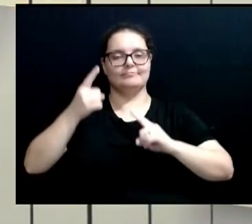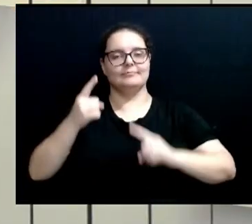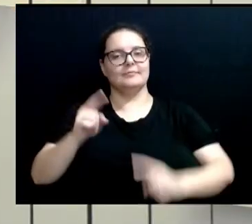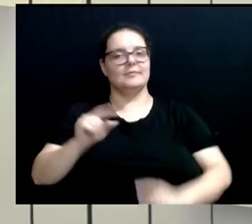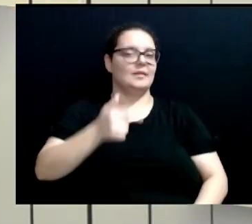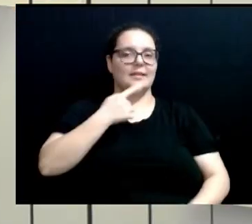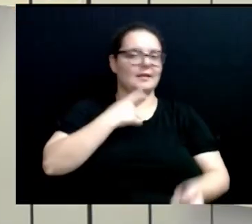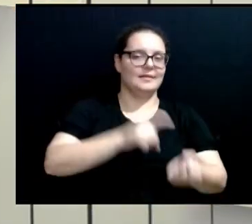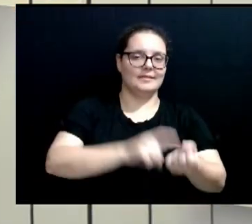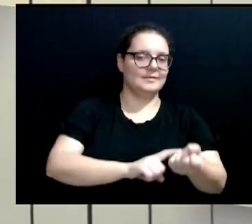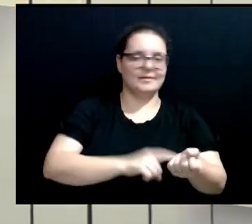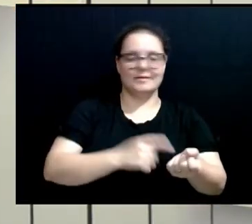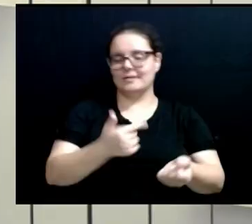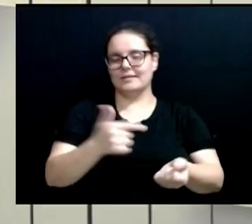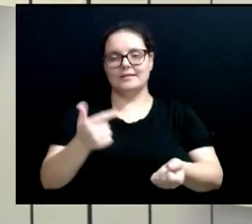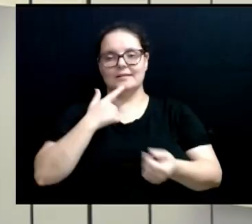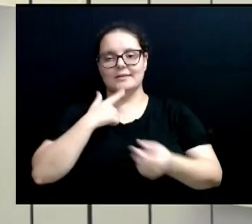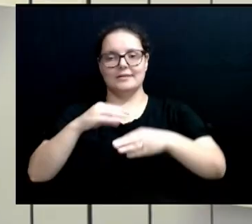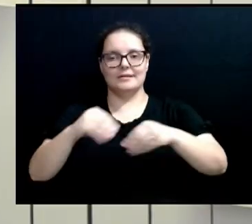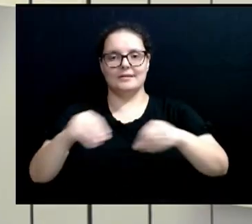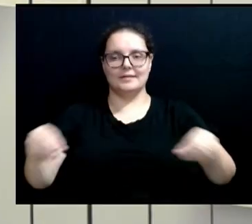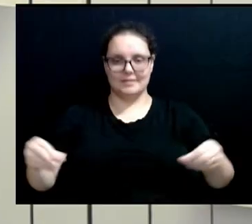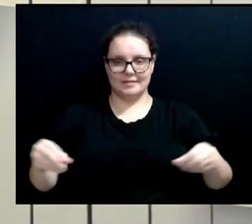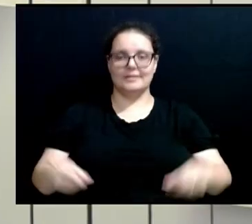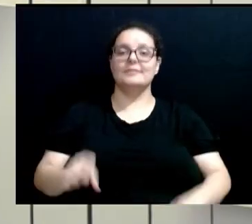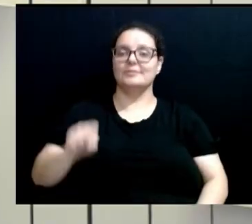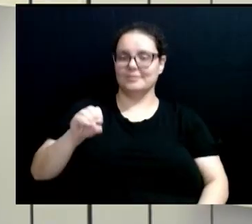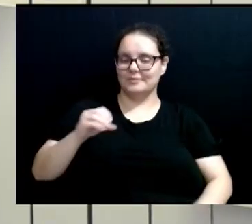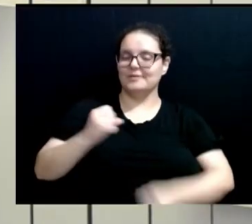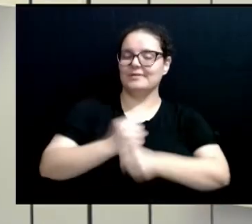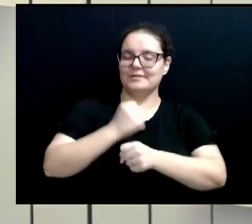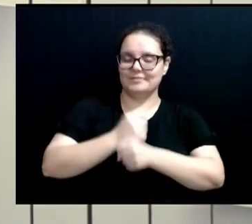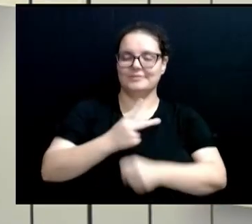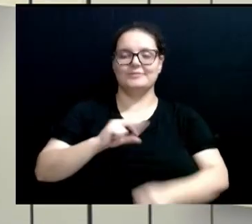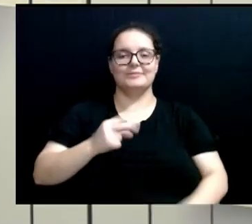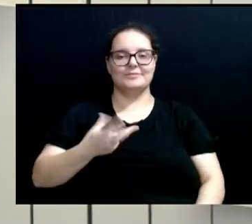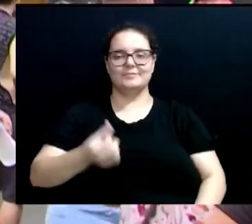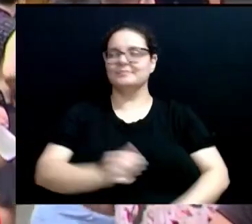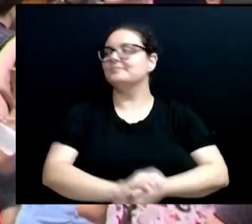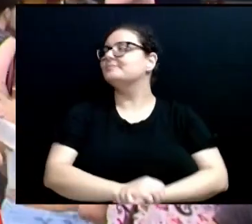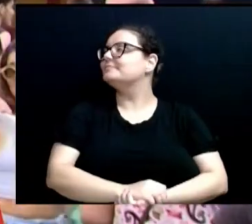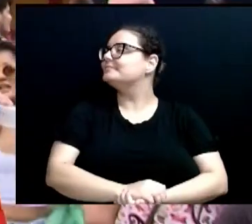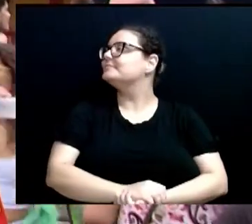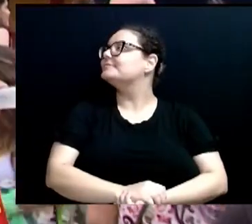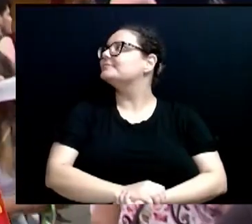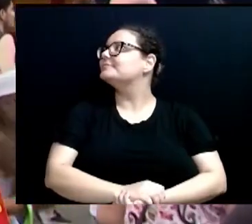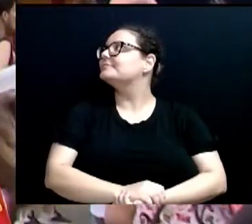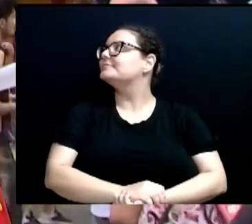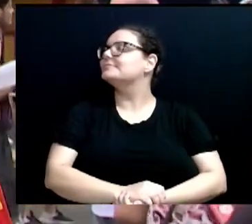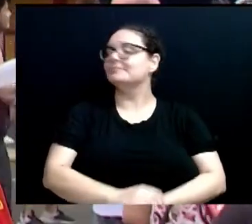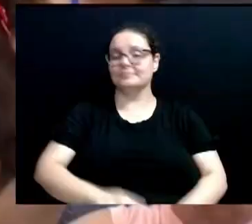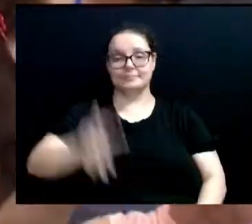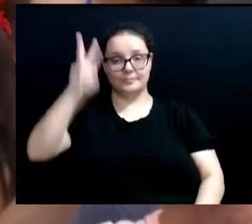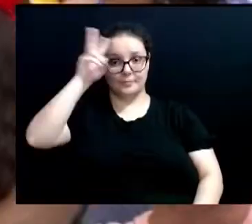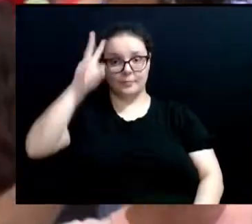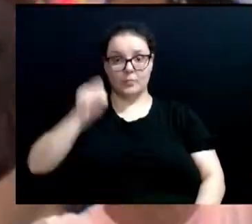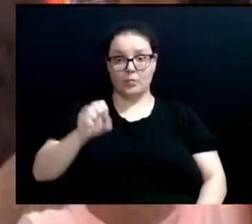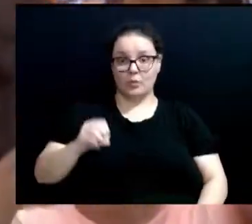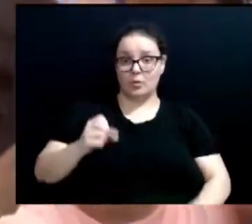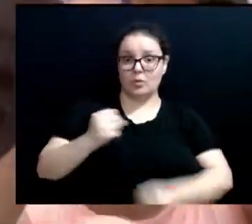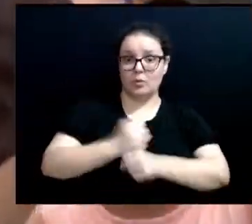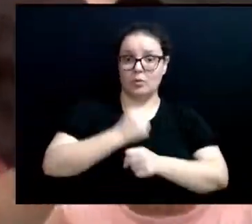que completa 80 anos em 2026. A história dos 80 anos de um dos